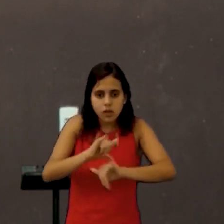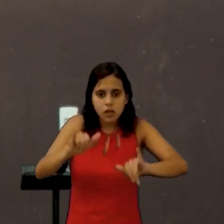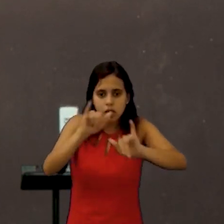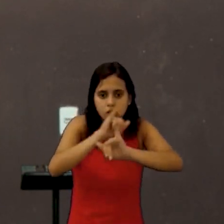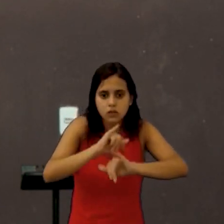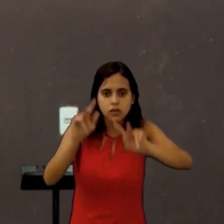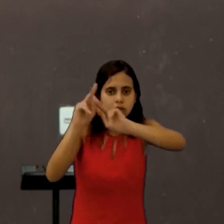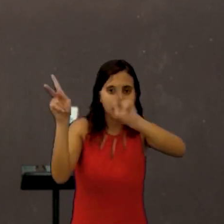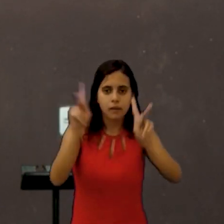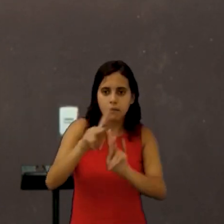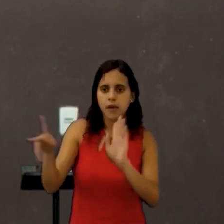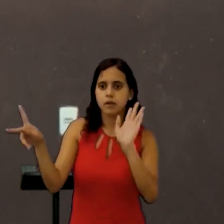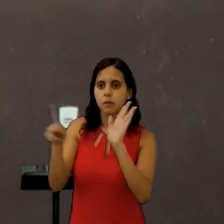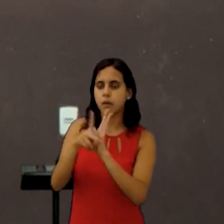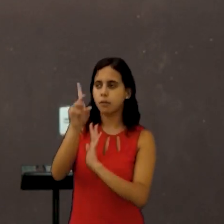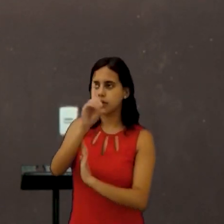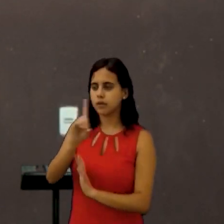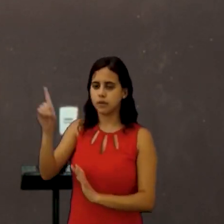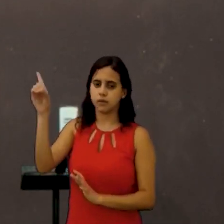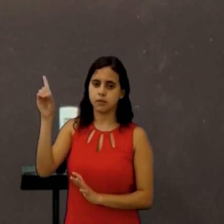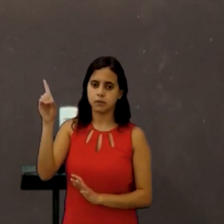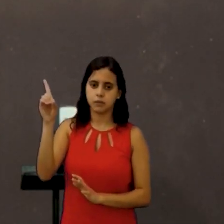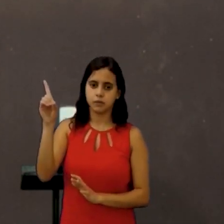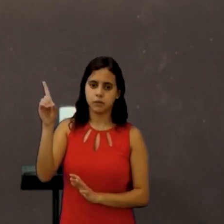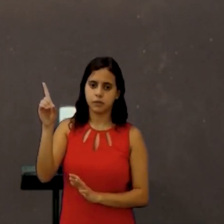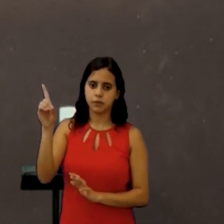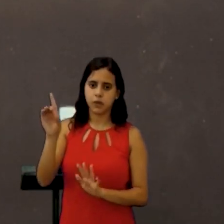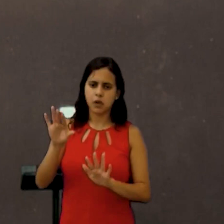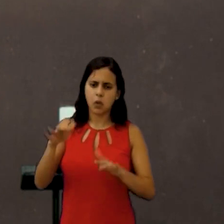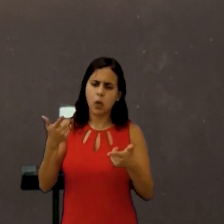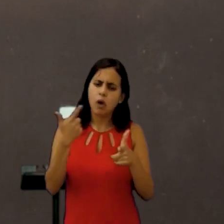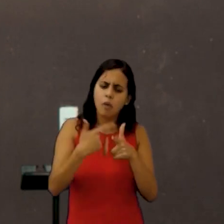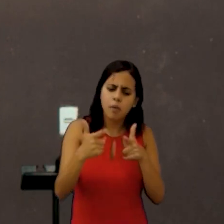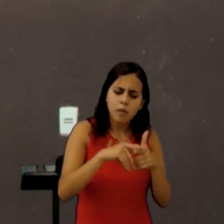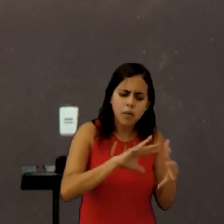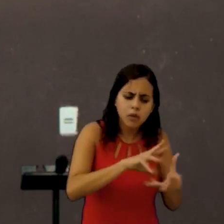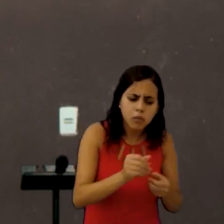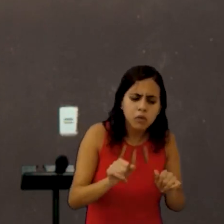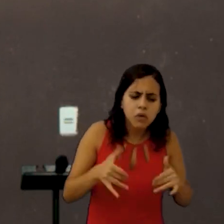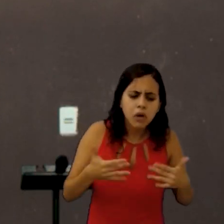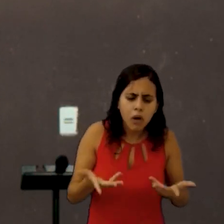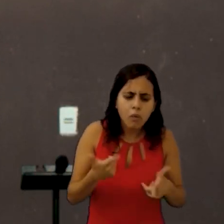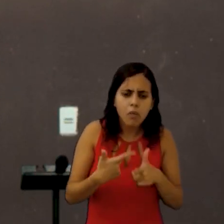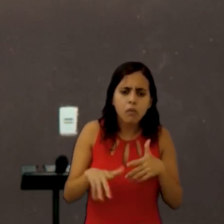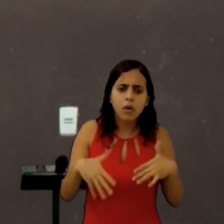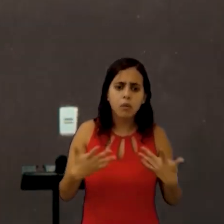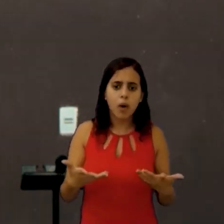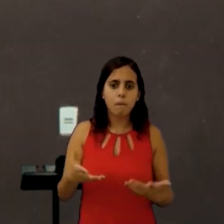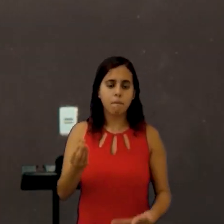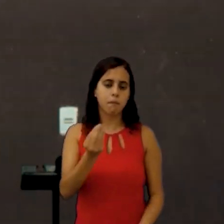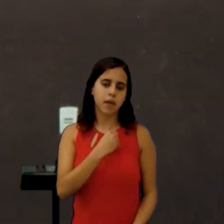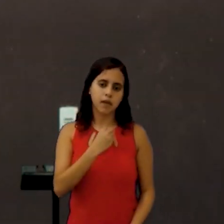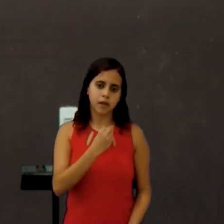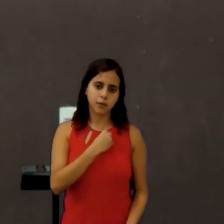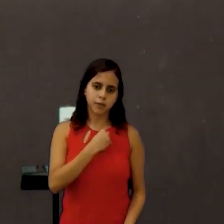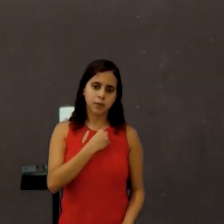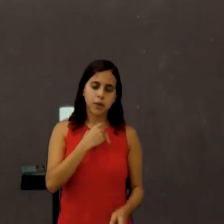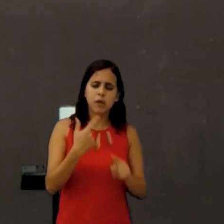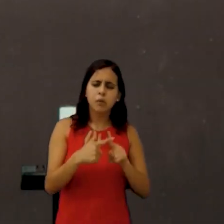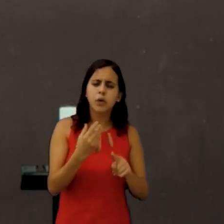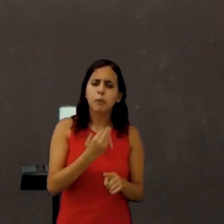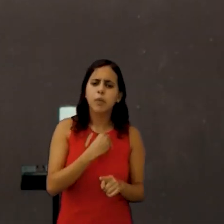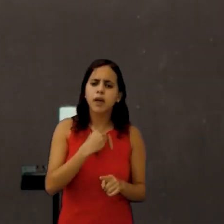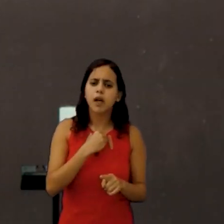de Deus. Qual é o problema do mundo? Pecado. O que é que o pecado